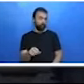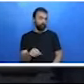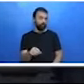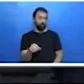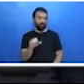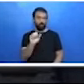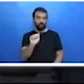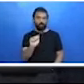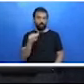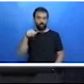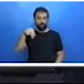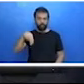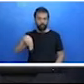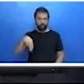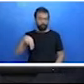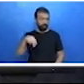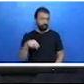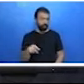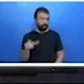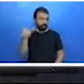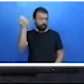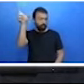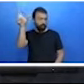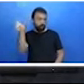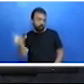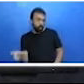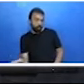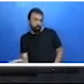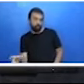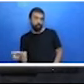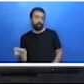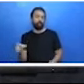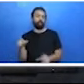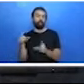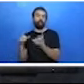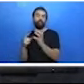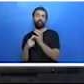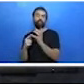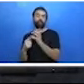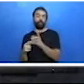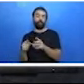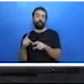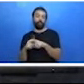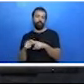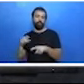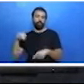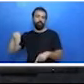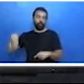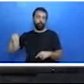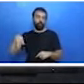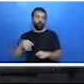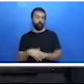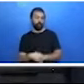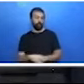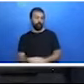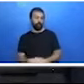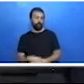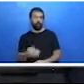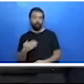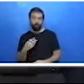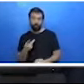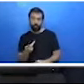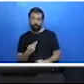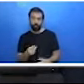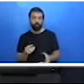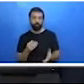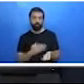o N. Nessas outras duas aqui, para colocar vogal mais o M. Nós vamos começar a atividade,